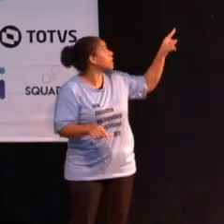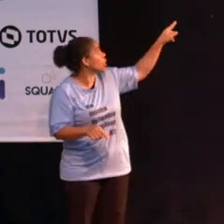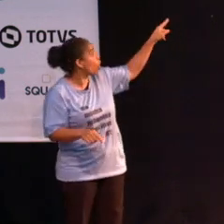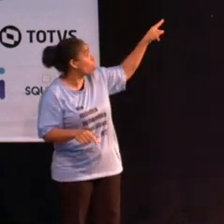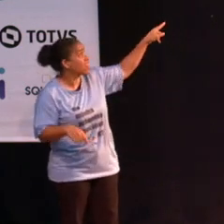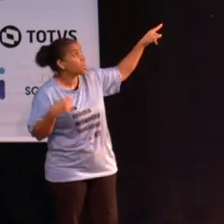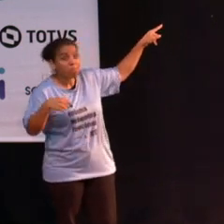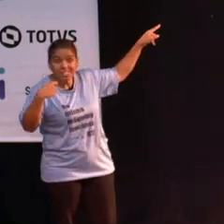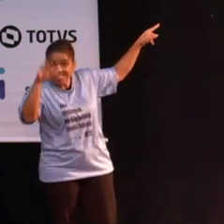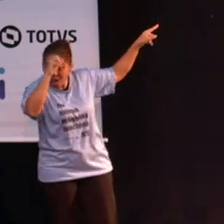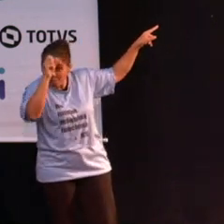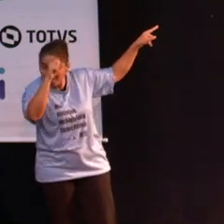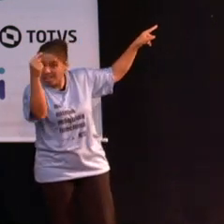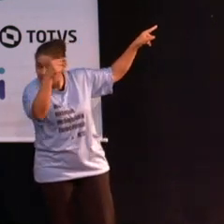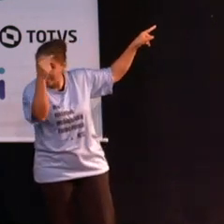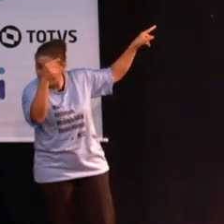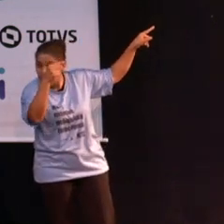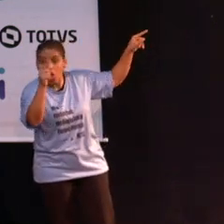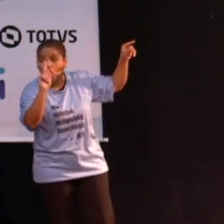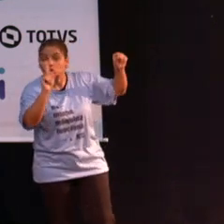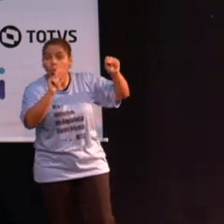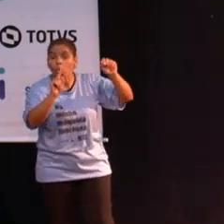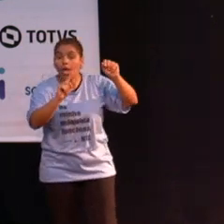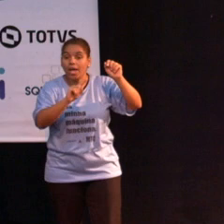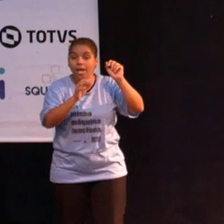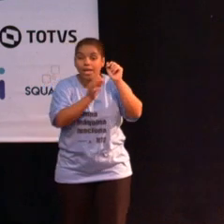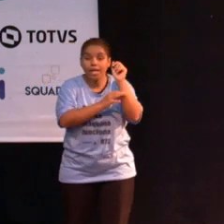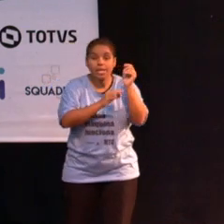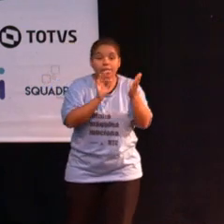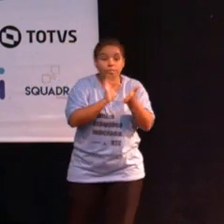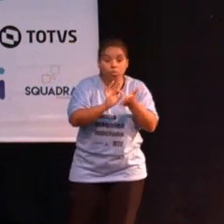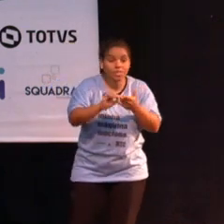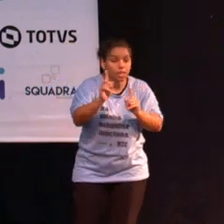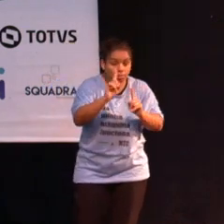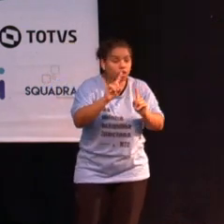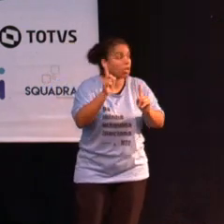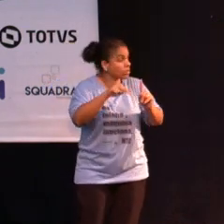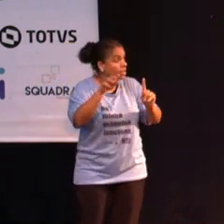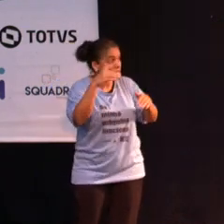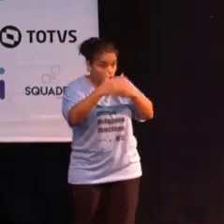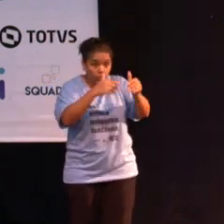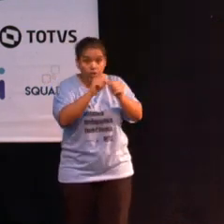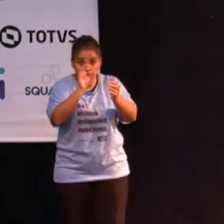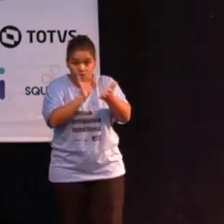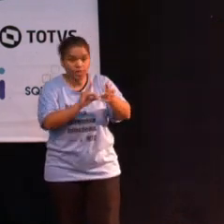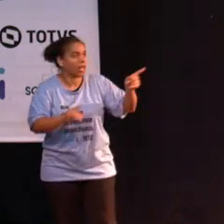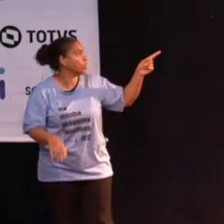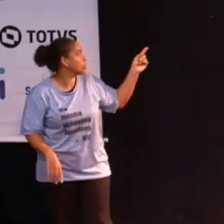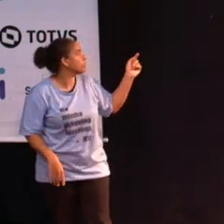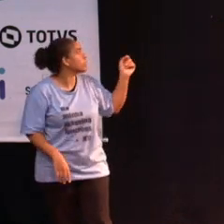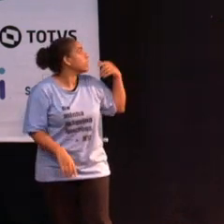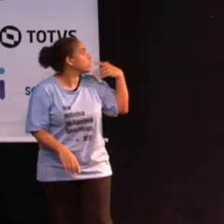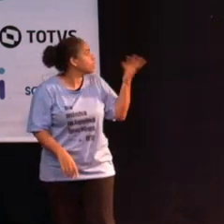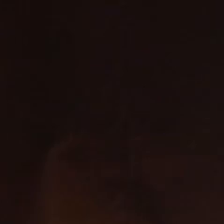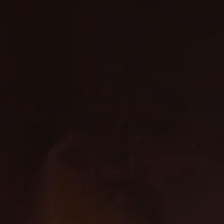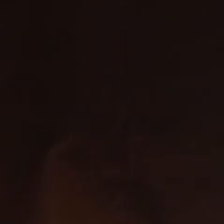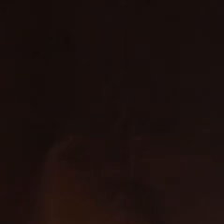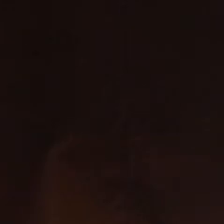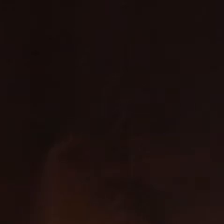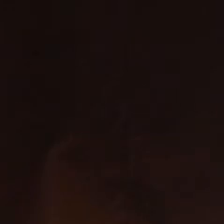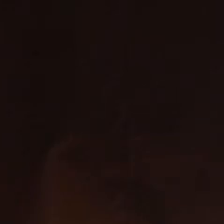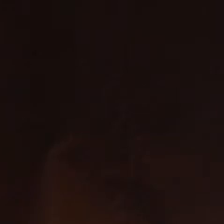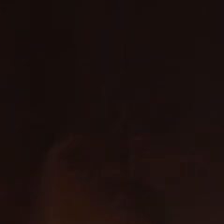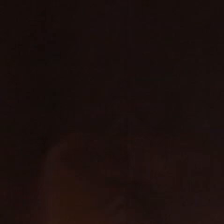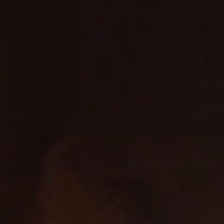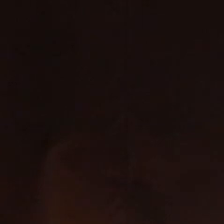tem que aprender desenvolver tá no código não é da scripps não aprender de verdade e como toda é a